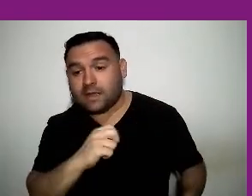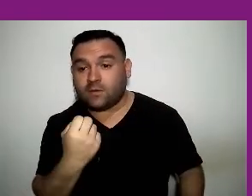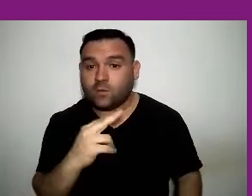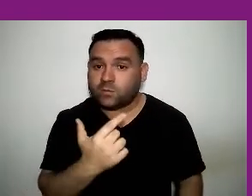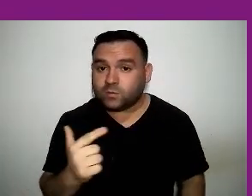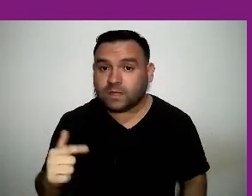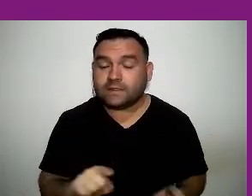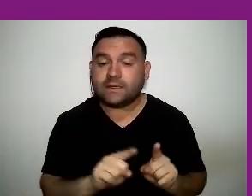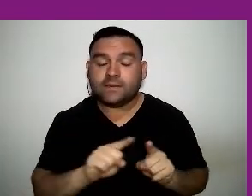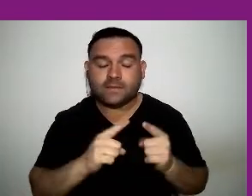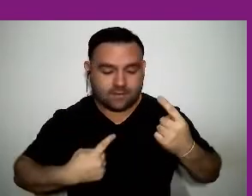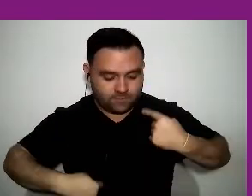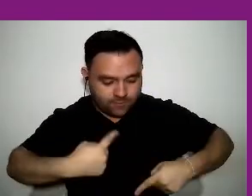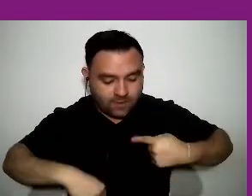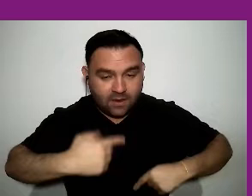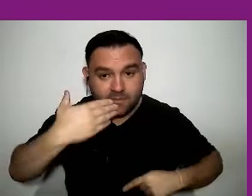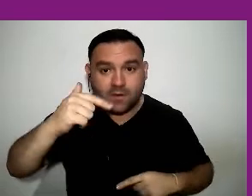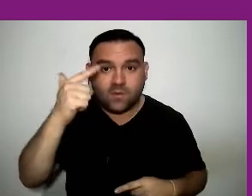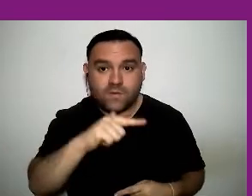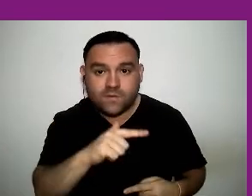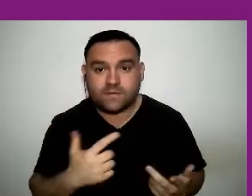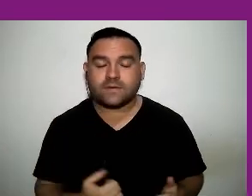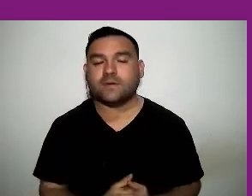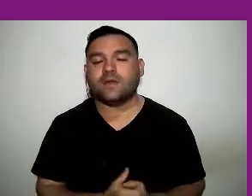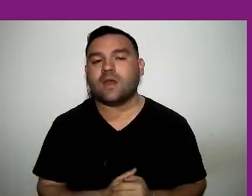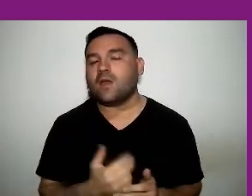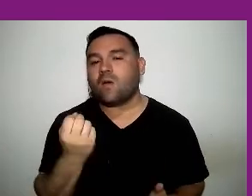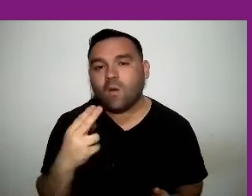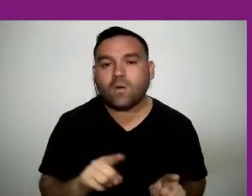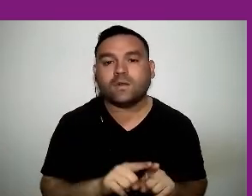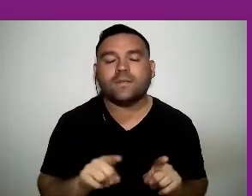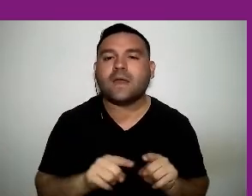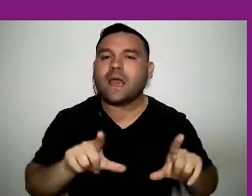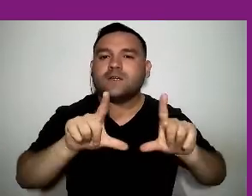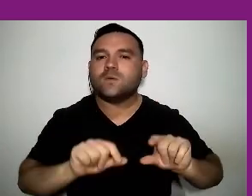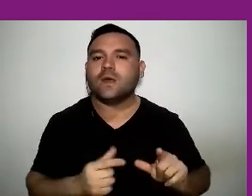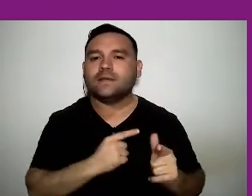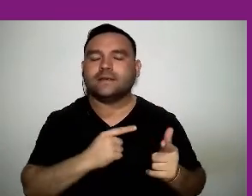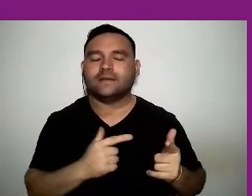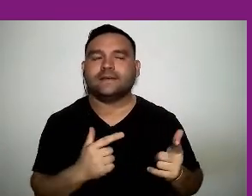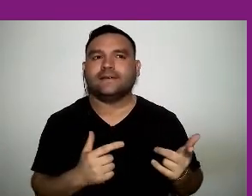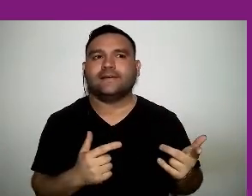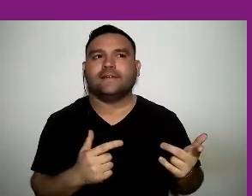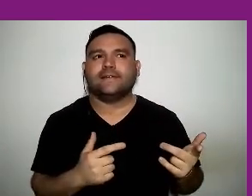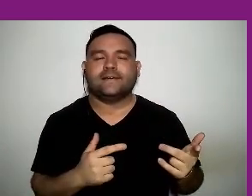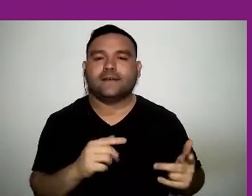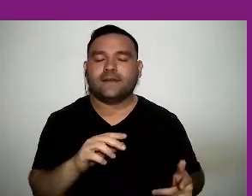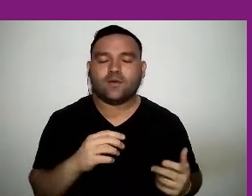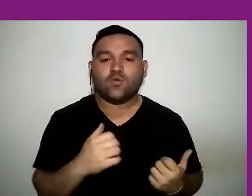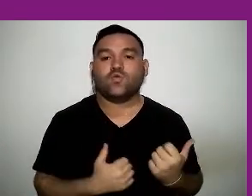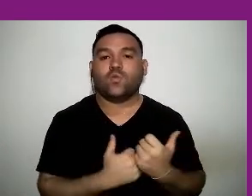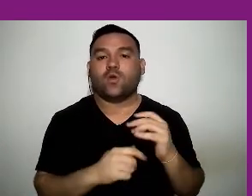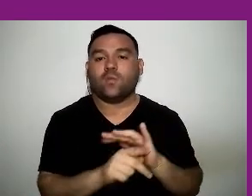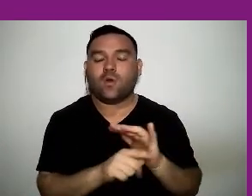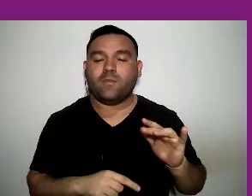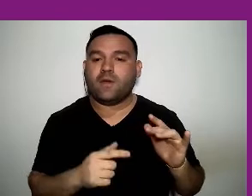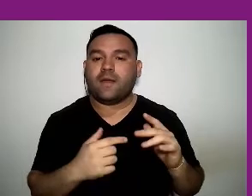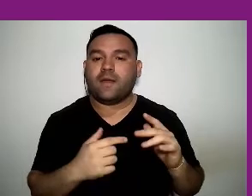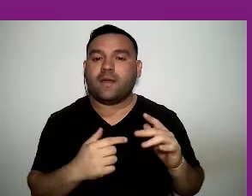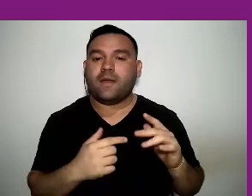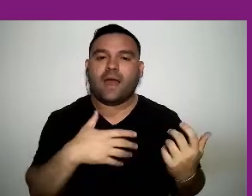uma melhor oxigenação, ou a redução dos níveis de suporte de